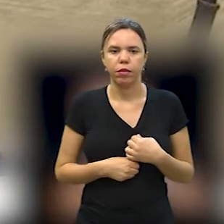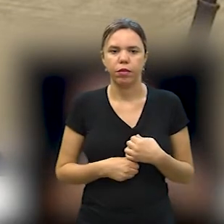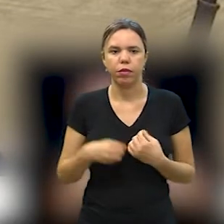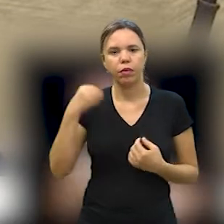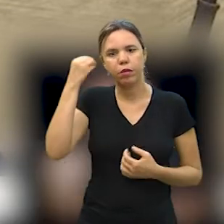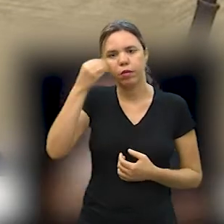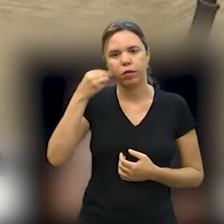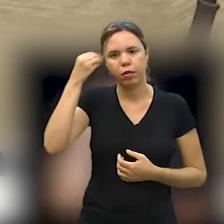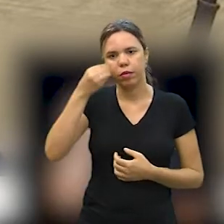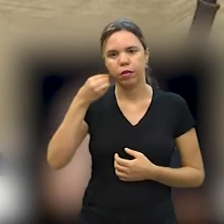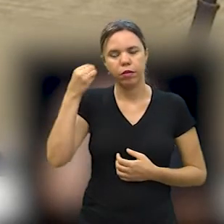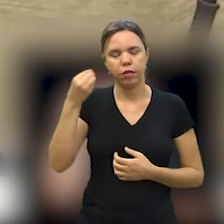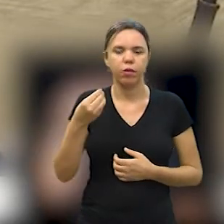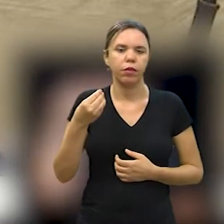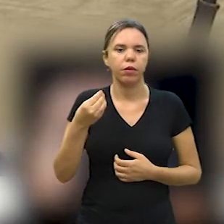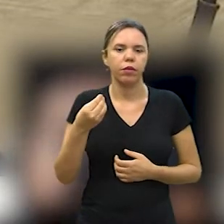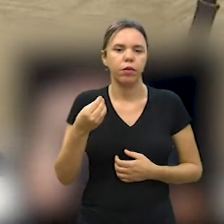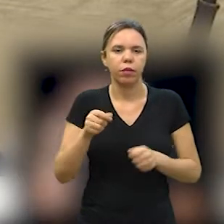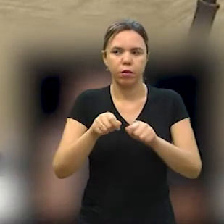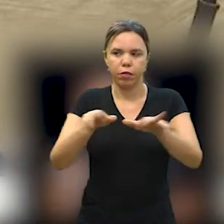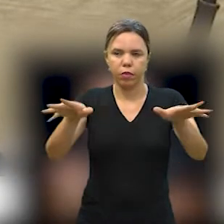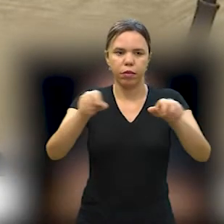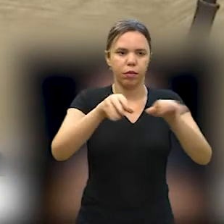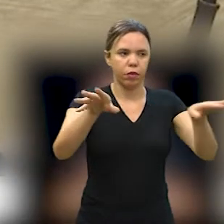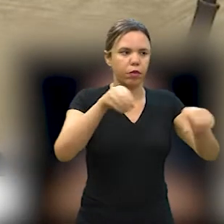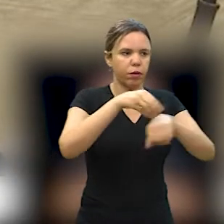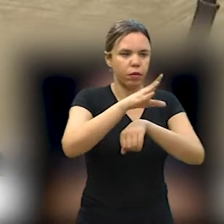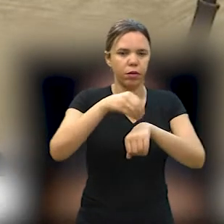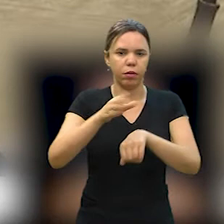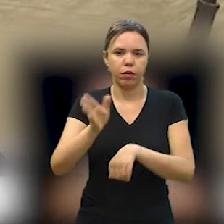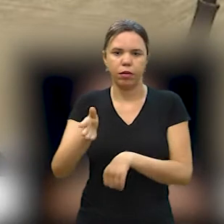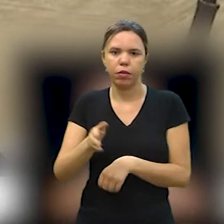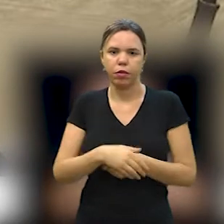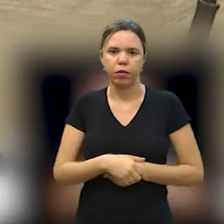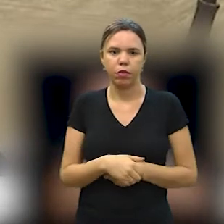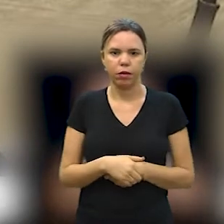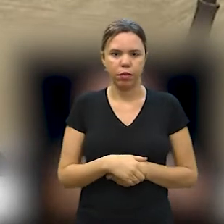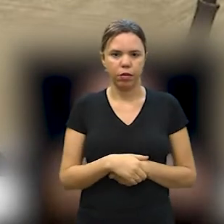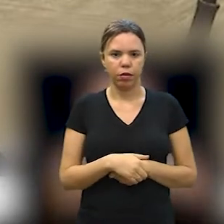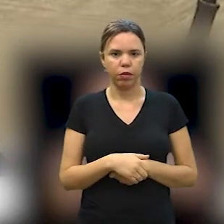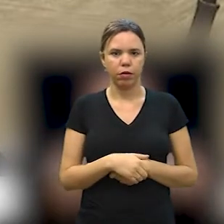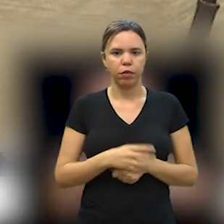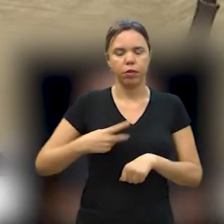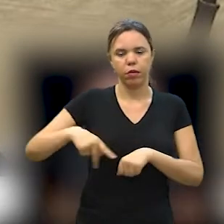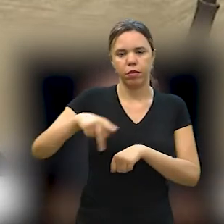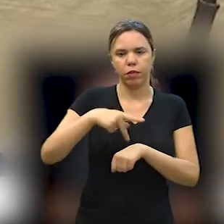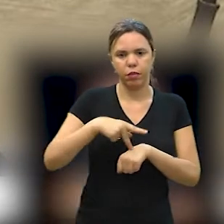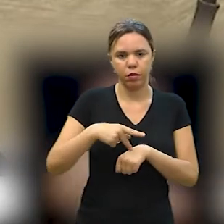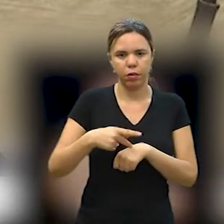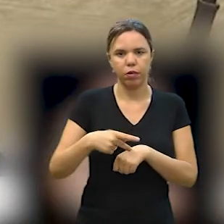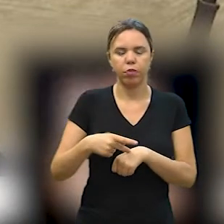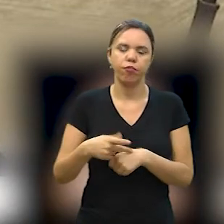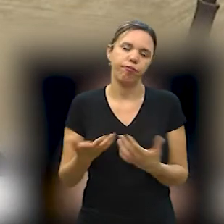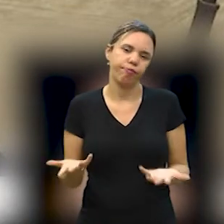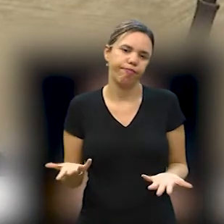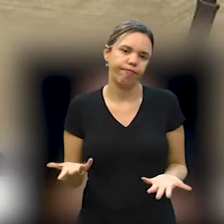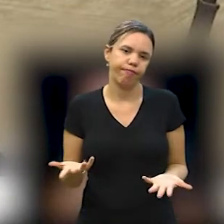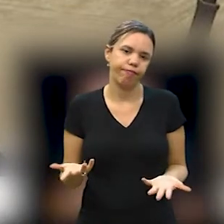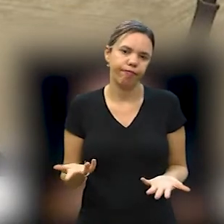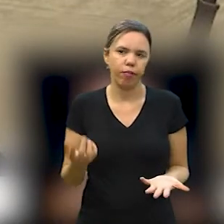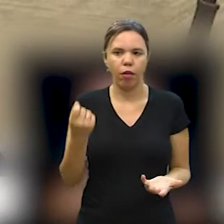esse conhecimento e sedimentar isso já que não no país